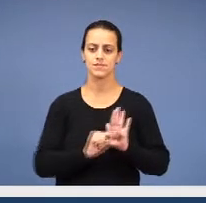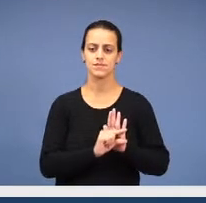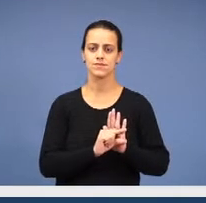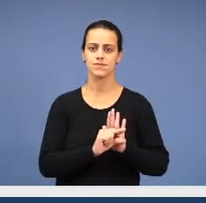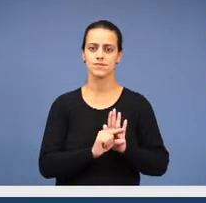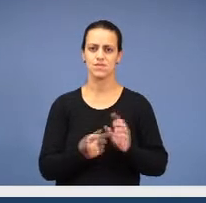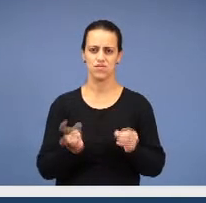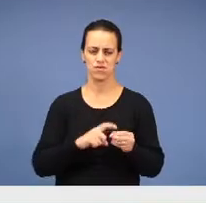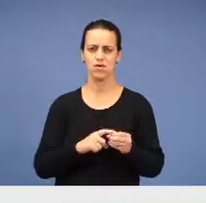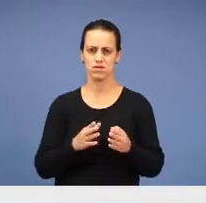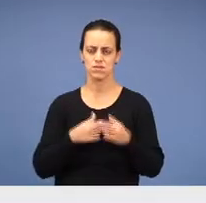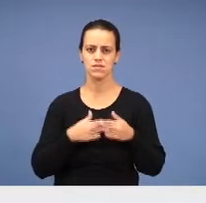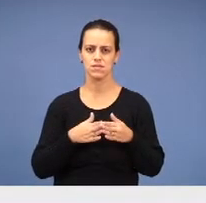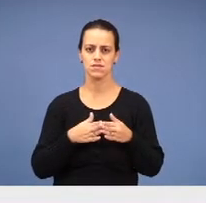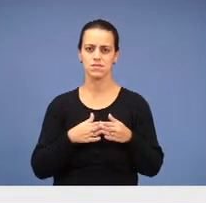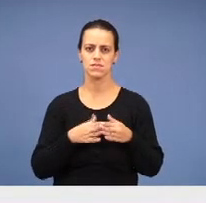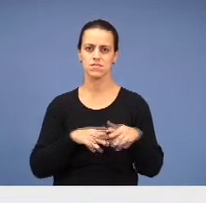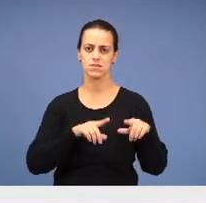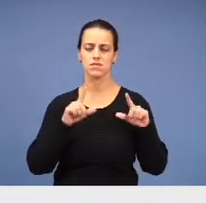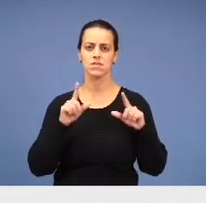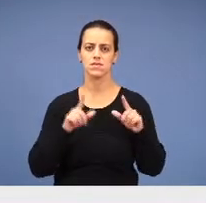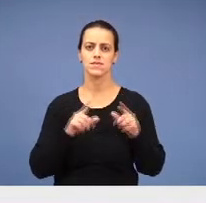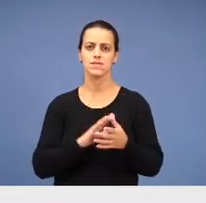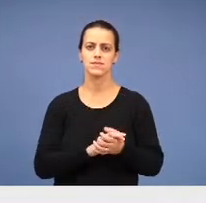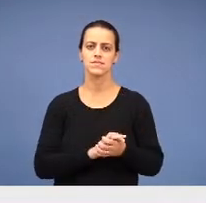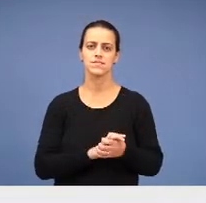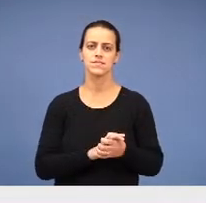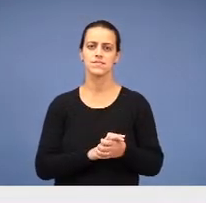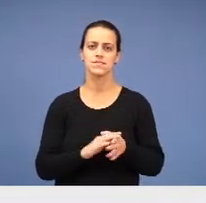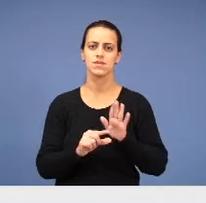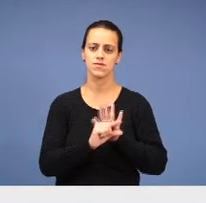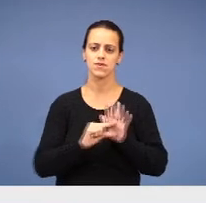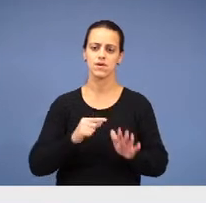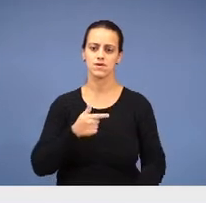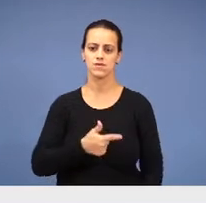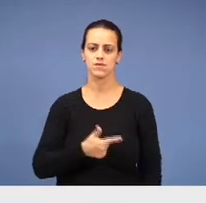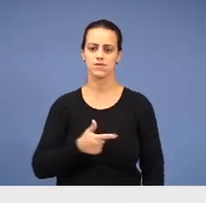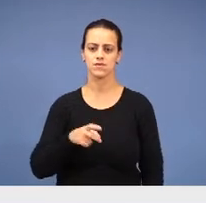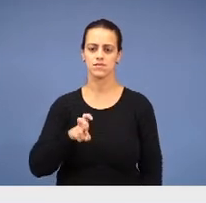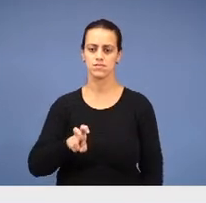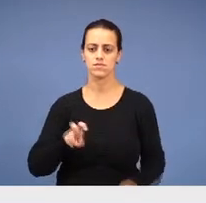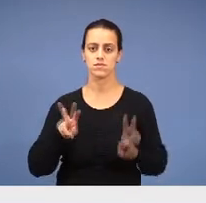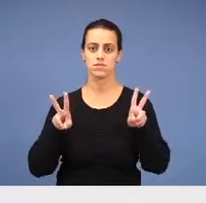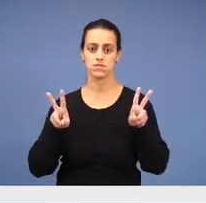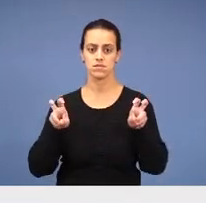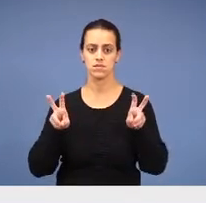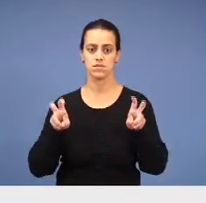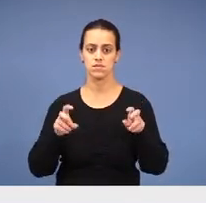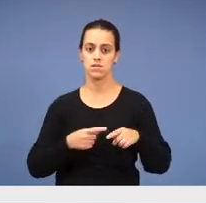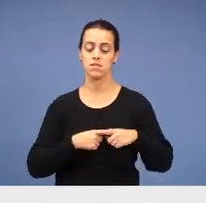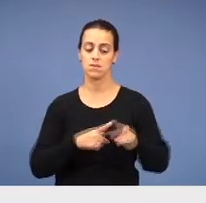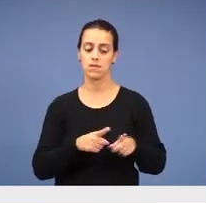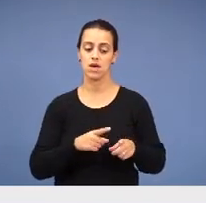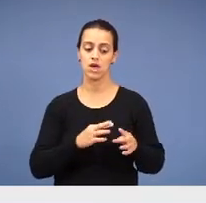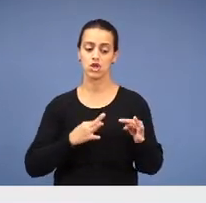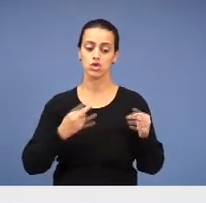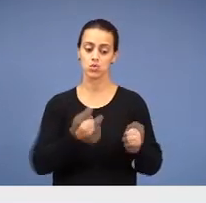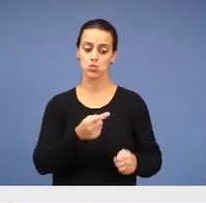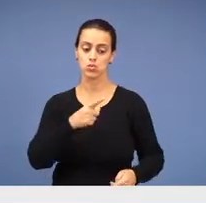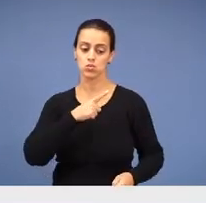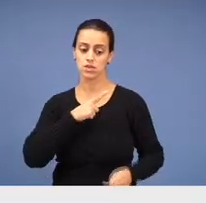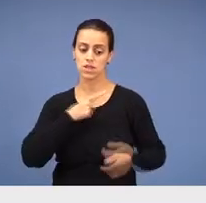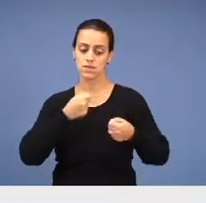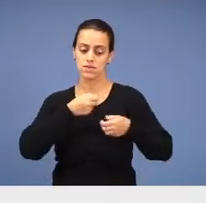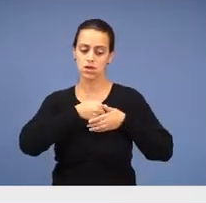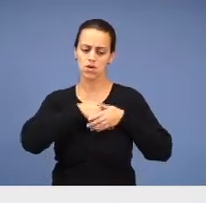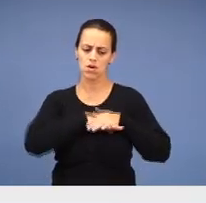volta por favor o outro quadro anterior, e ali no verso 25 a expressão: mas o que tendes, retende-o até